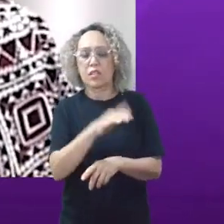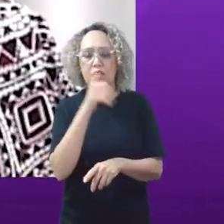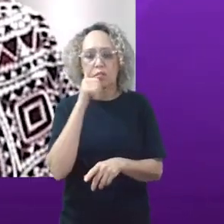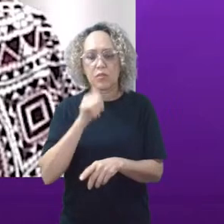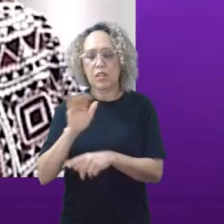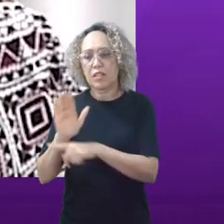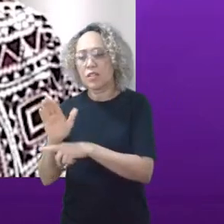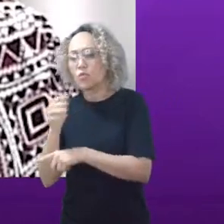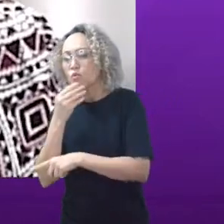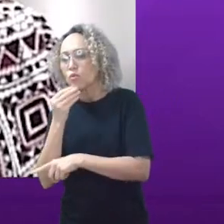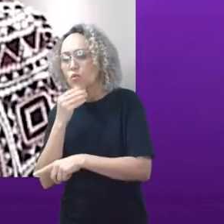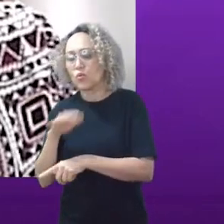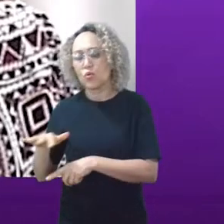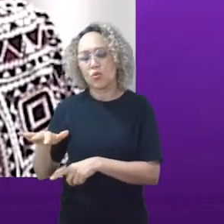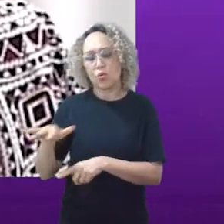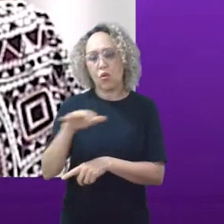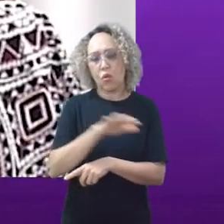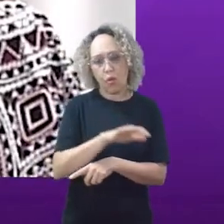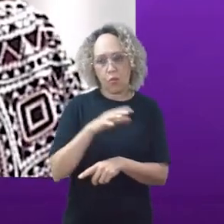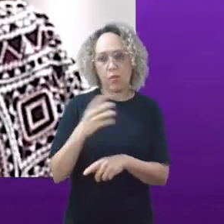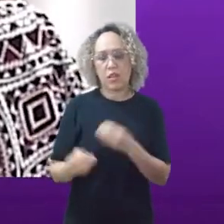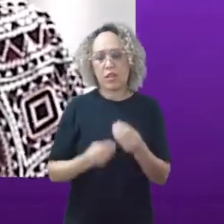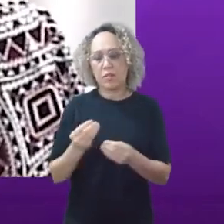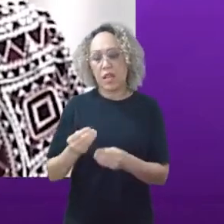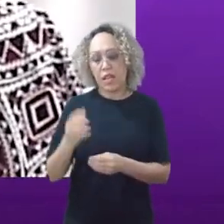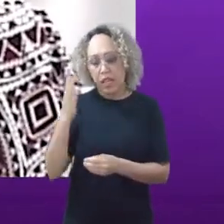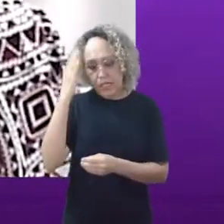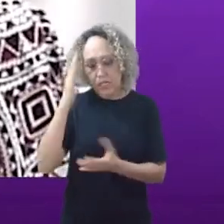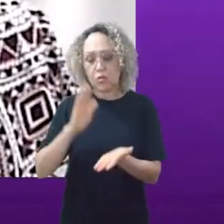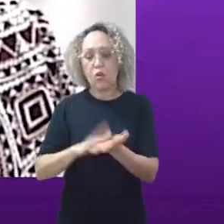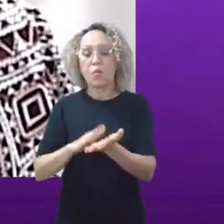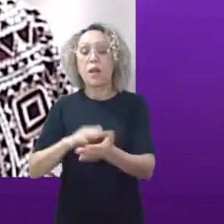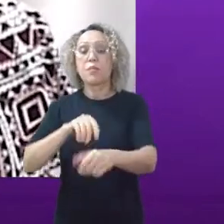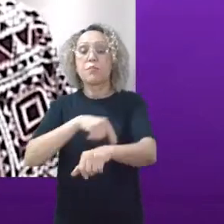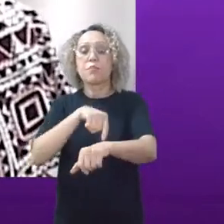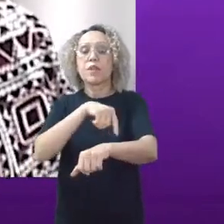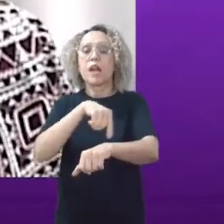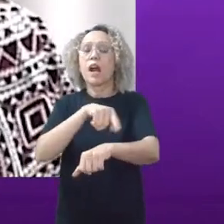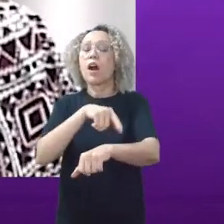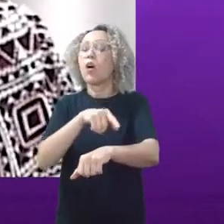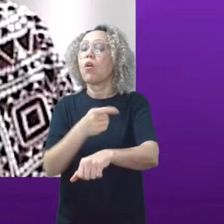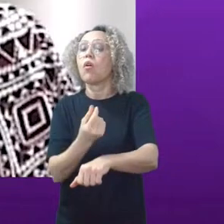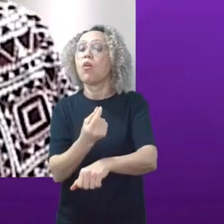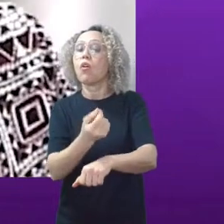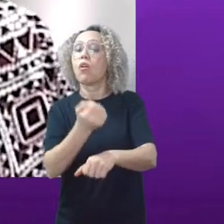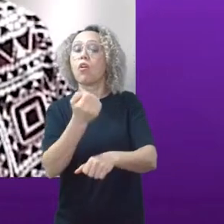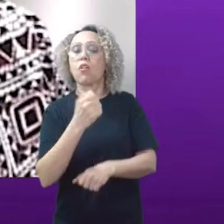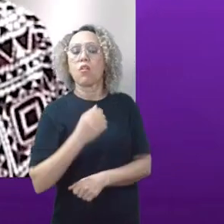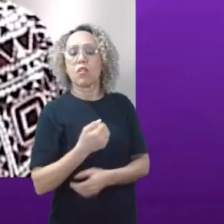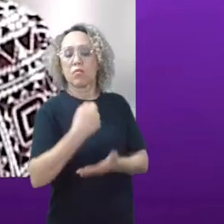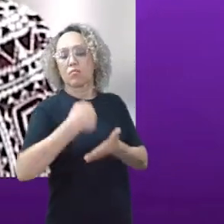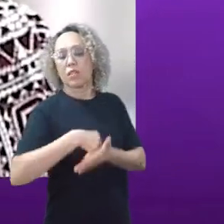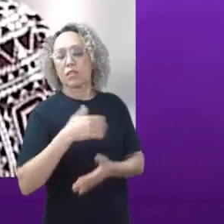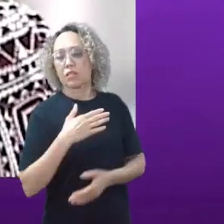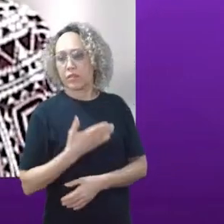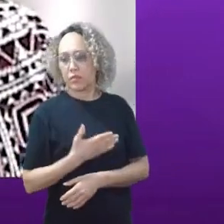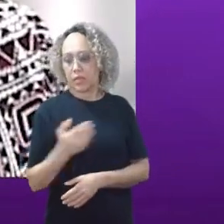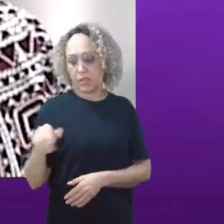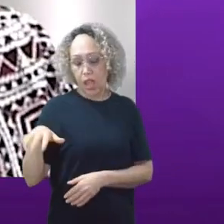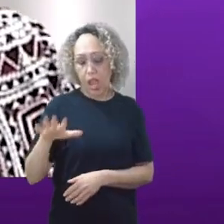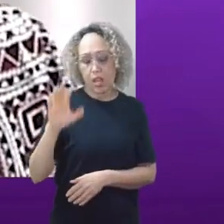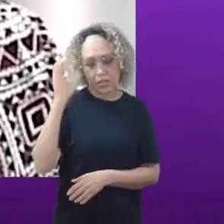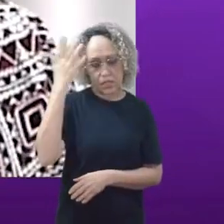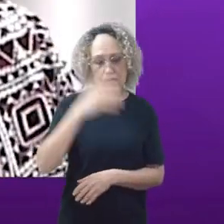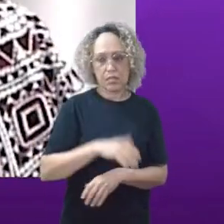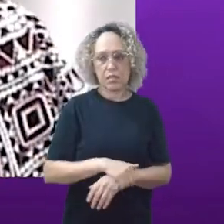preços para os seus serviços e, com isso, tentar continuar uma inserção no mundo do